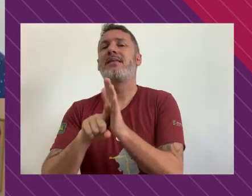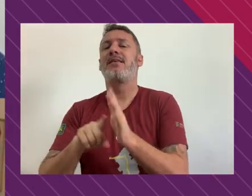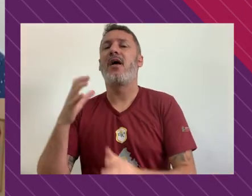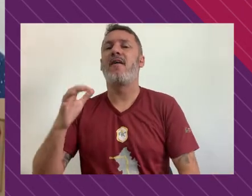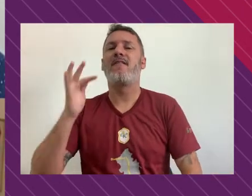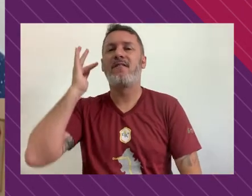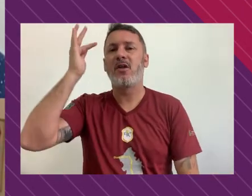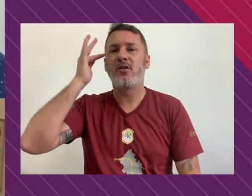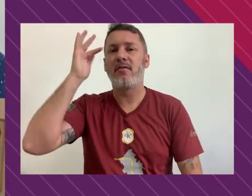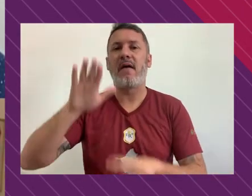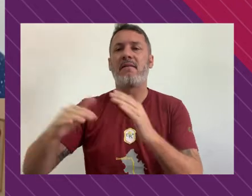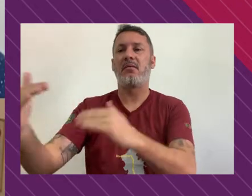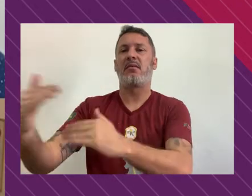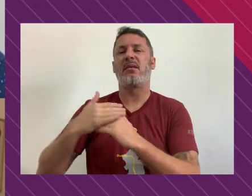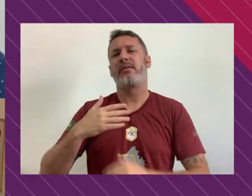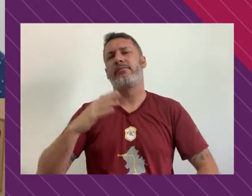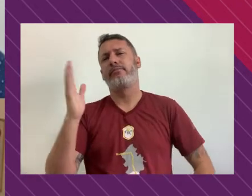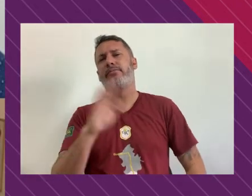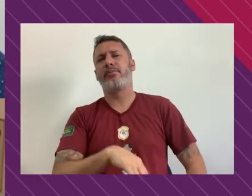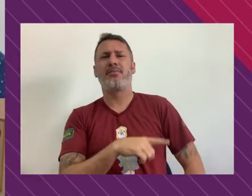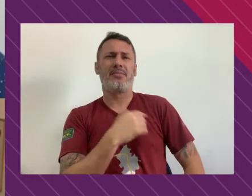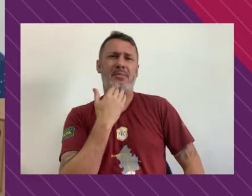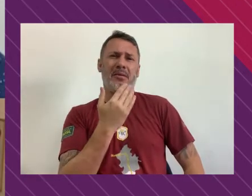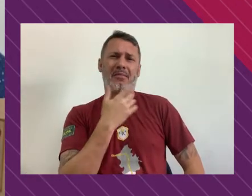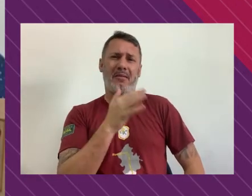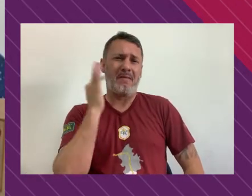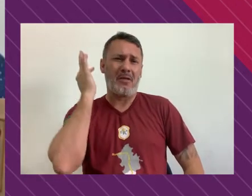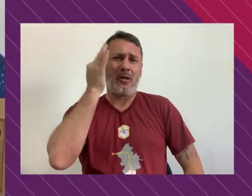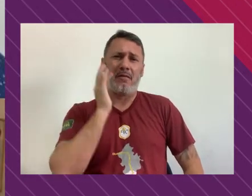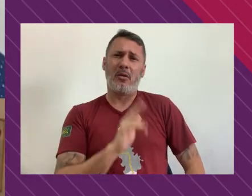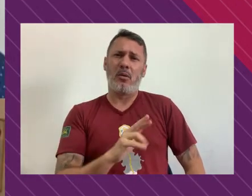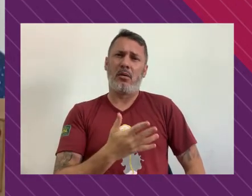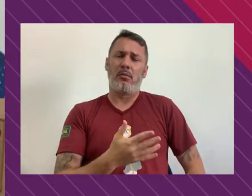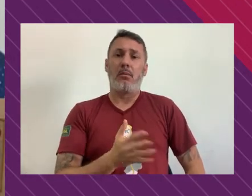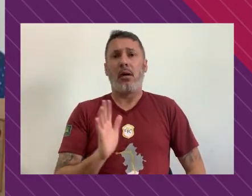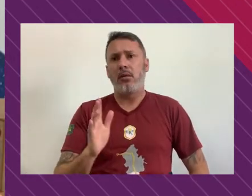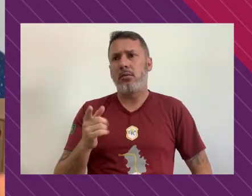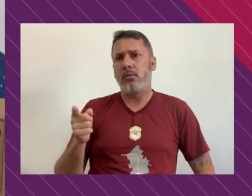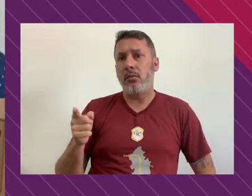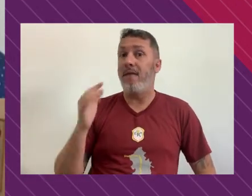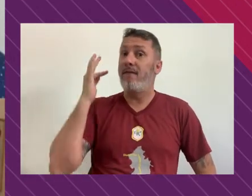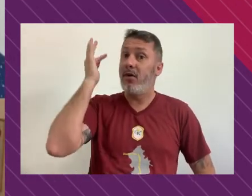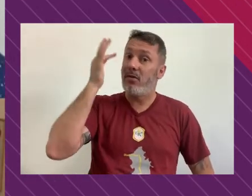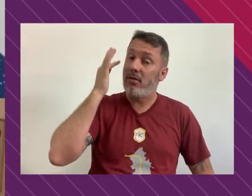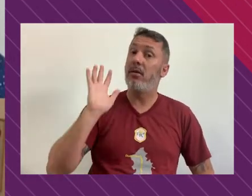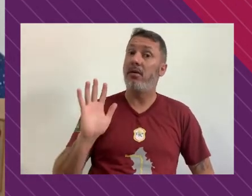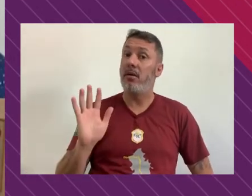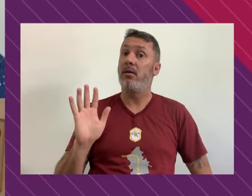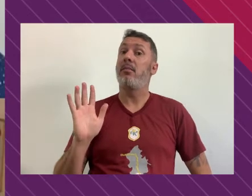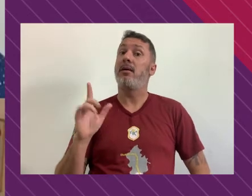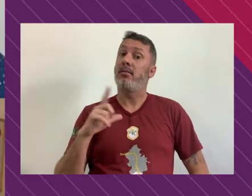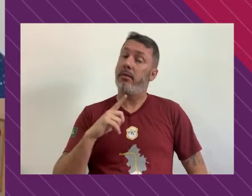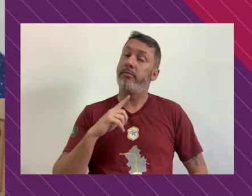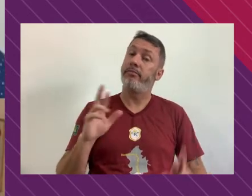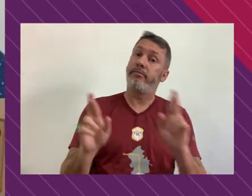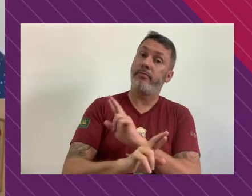sua conexão, aí eu estou na dúvida se é a minha internet ou se é a sua. Você me escuta bem, certo? Escuto